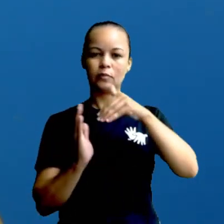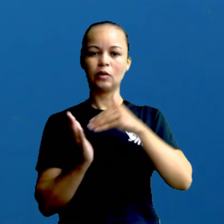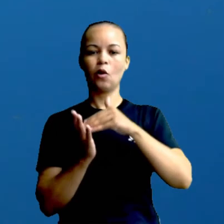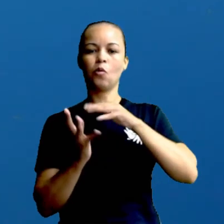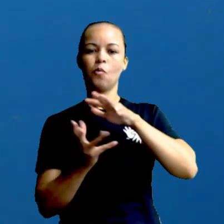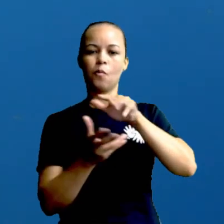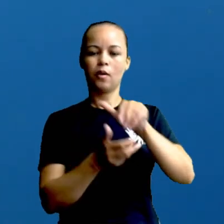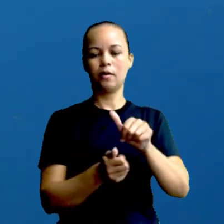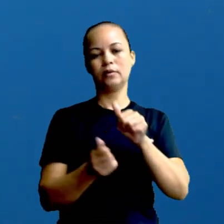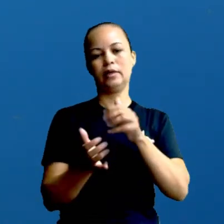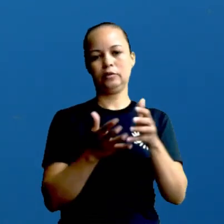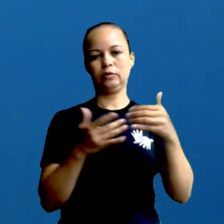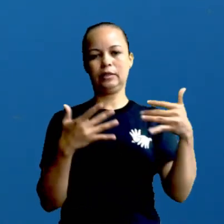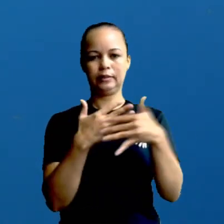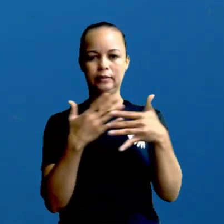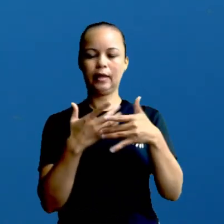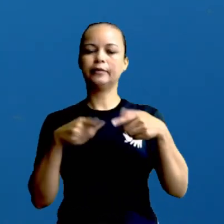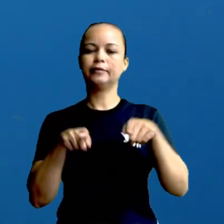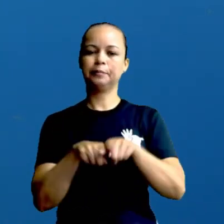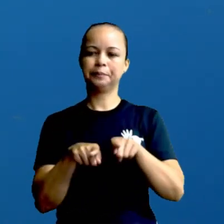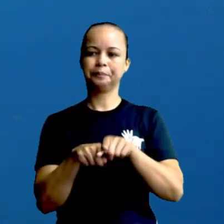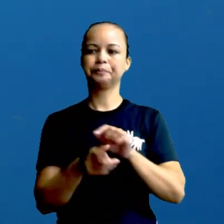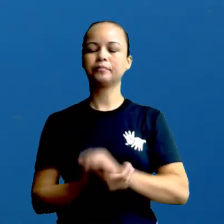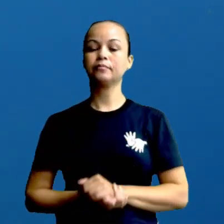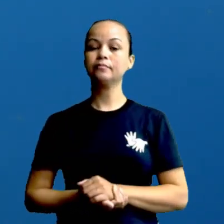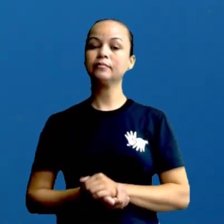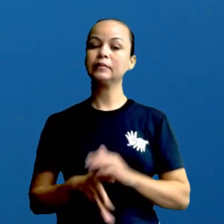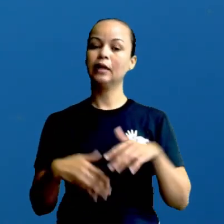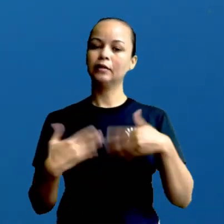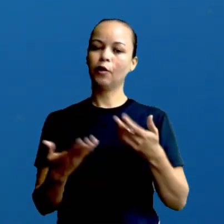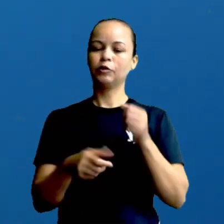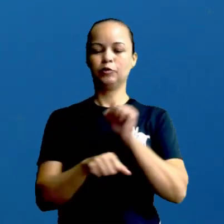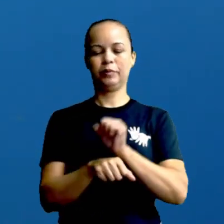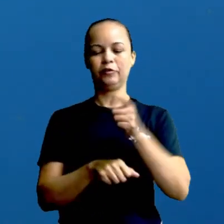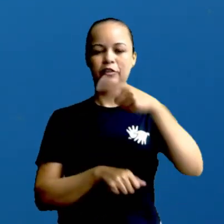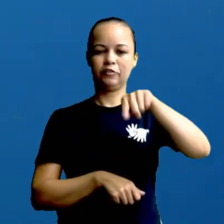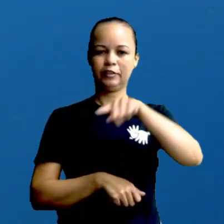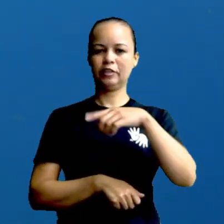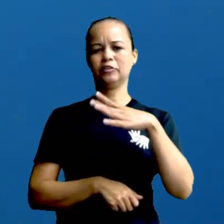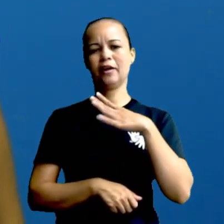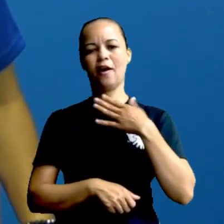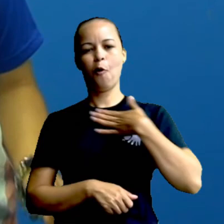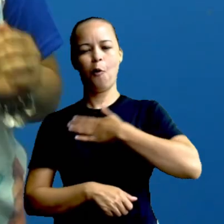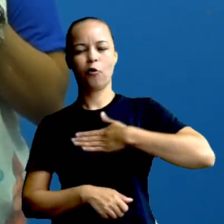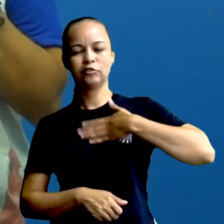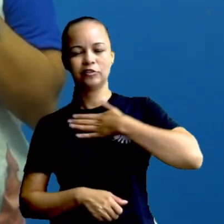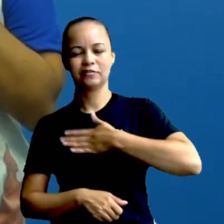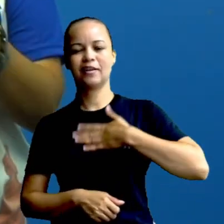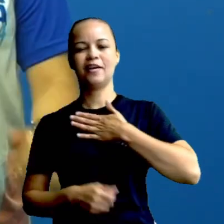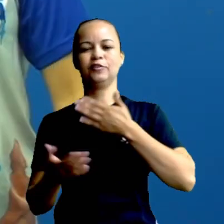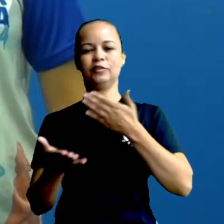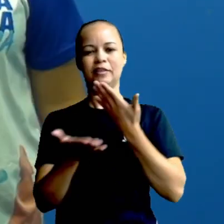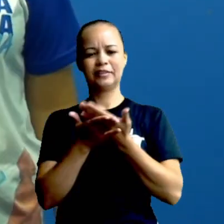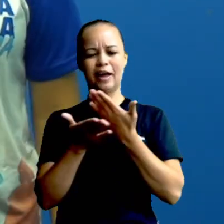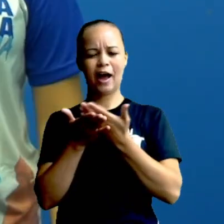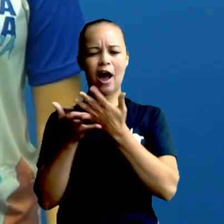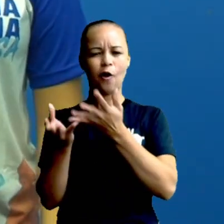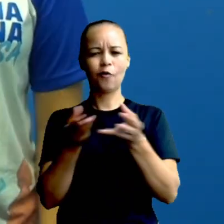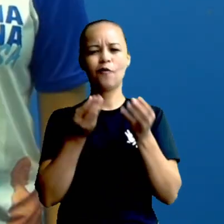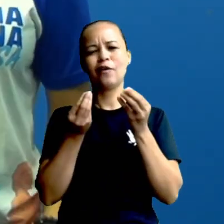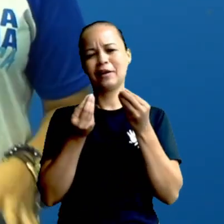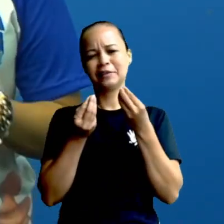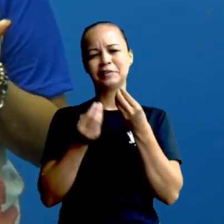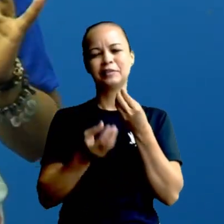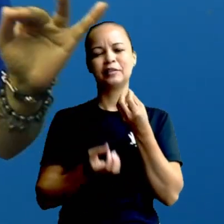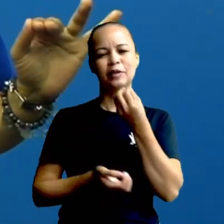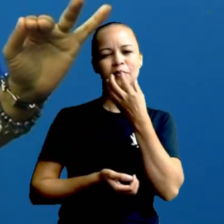nossa cidade e tudo mais. Então, gente, eu espero que vocês tenham gostado dessa aula tão molhadinha e tão boa,